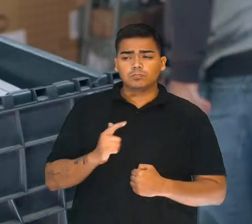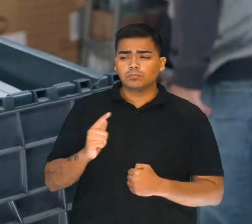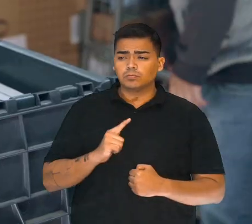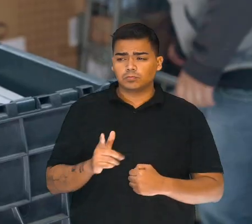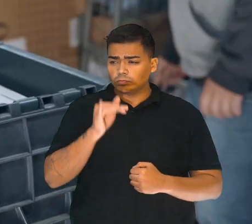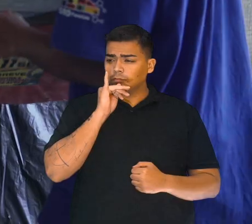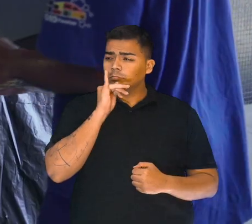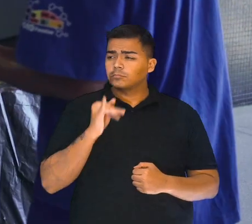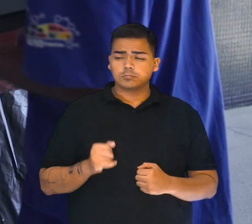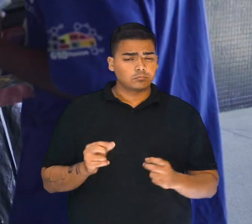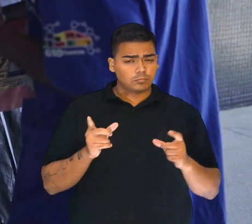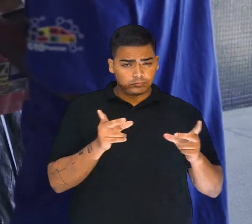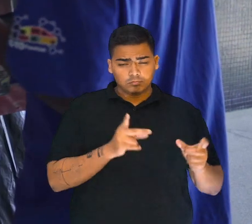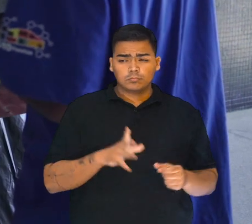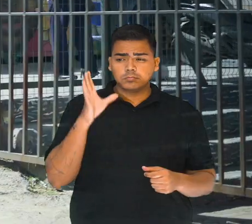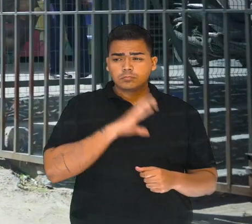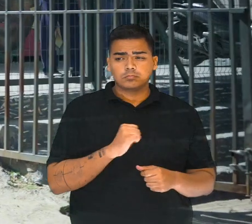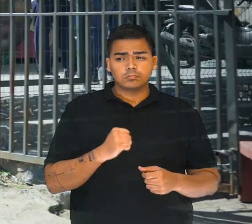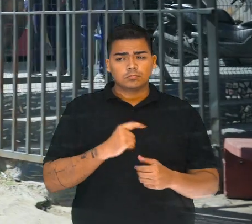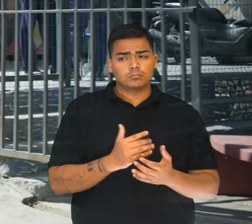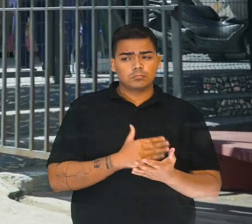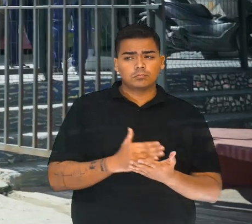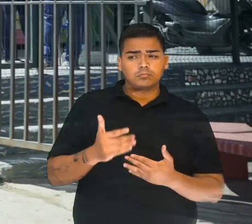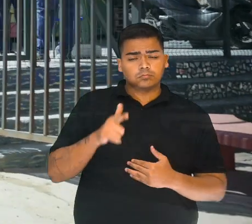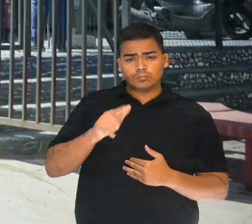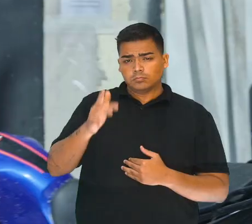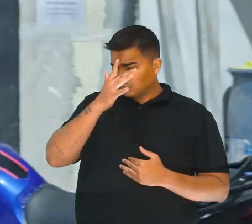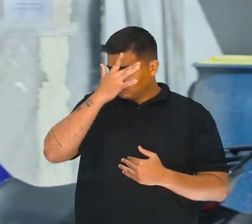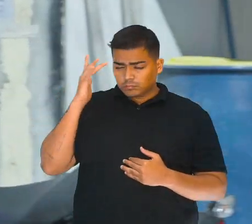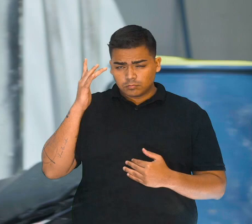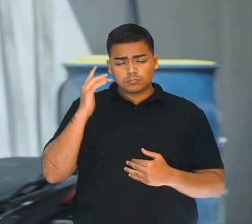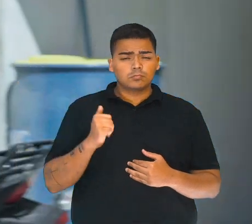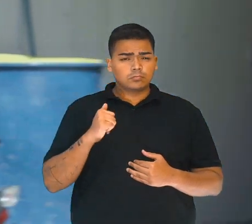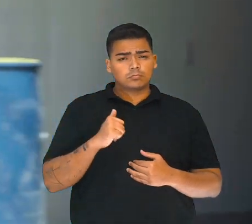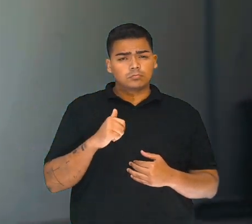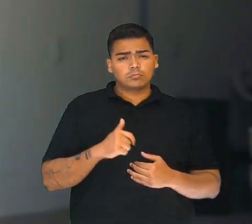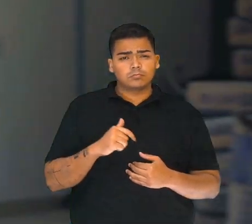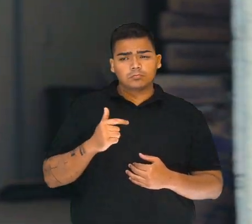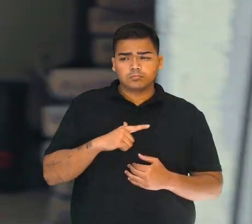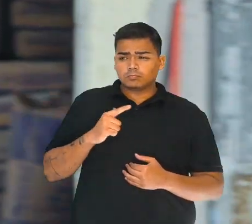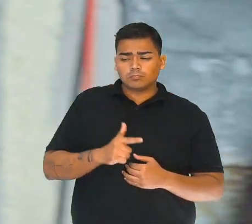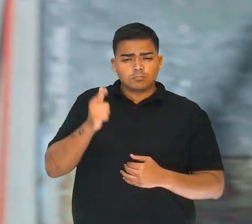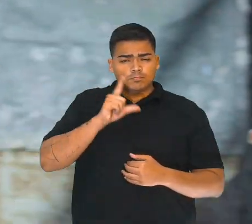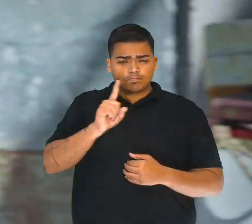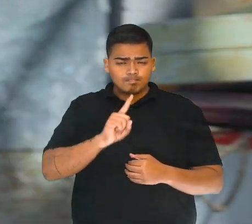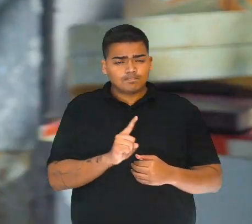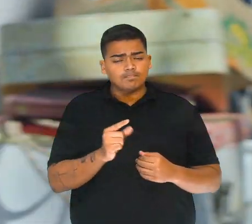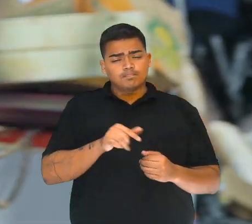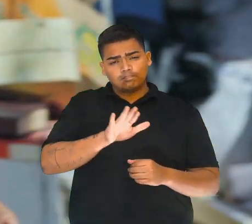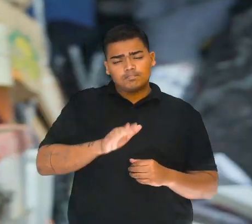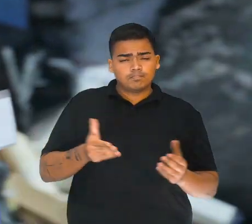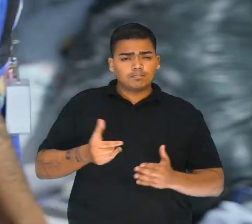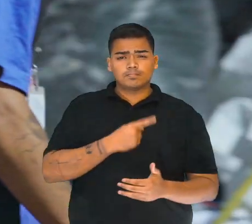O Favela Brasil Express, por exemplo, surgiu a partir de uma dor minha e de outros moradores que era de não conseguir receber encomenda dentro de casa. E,